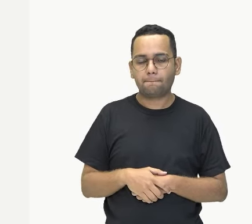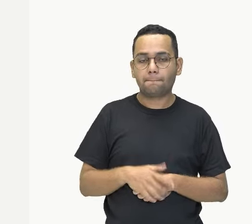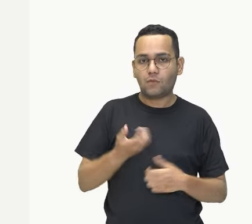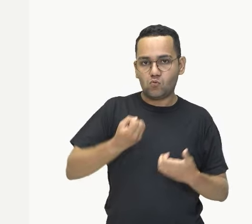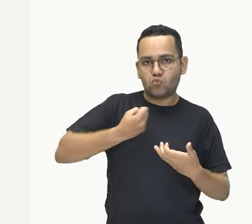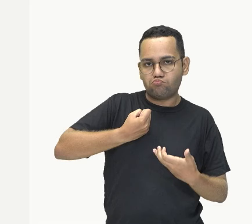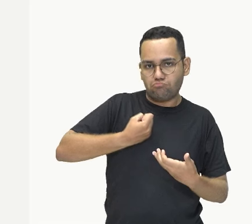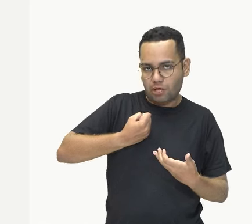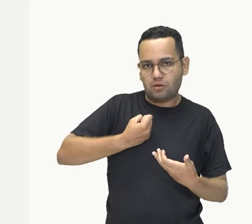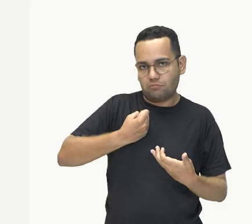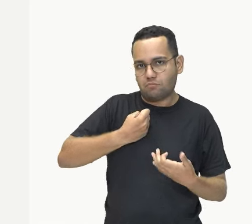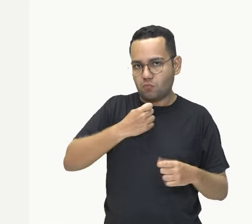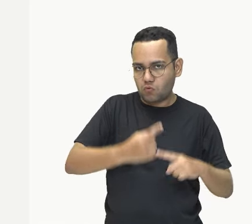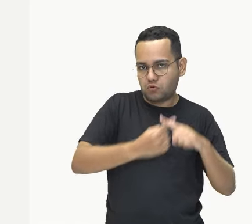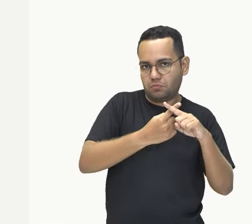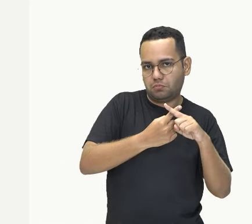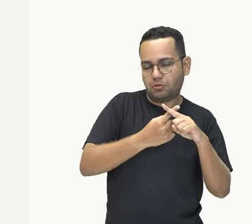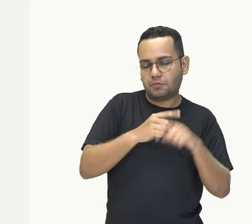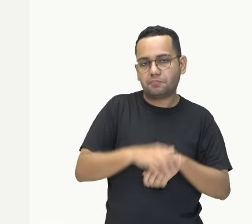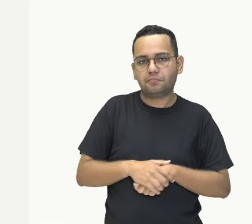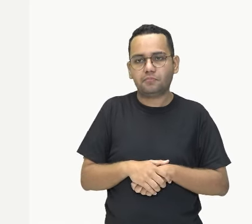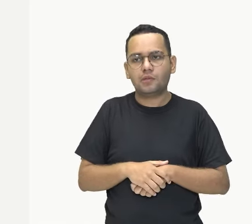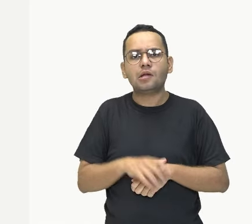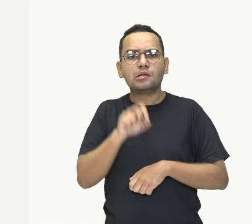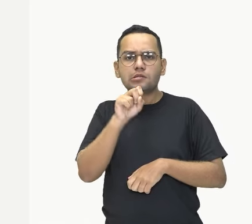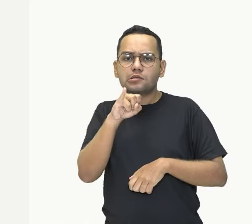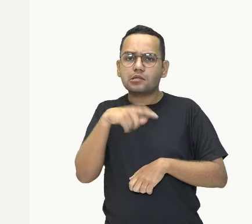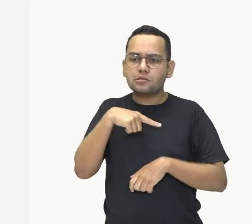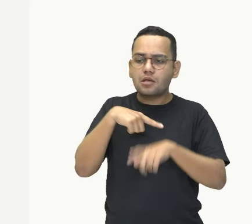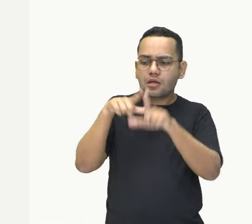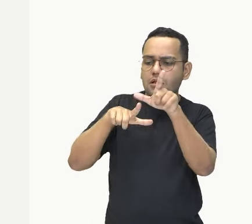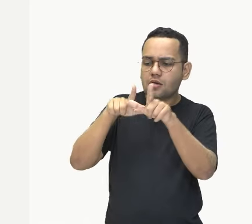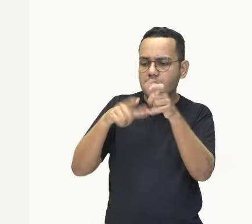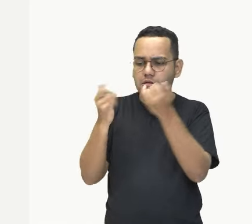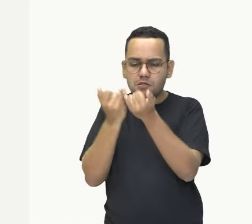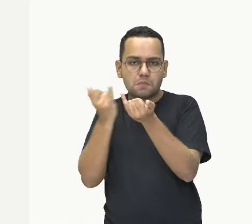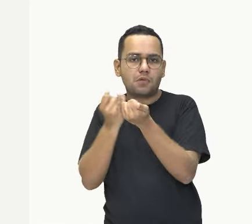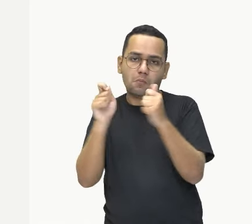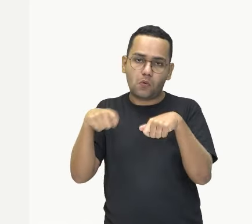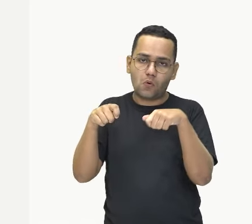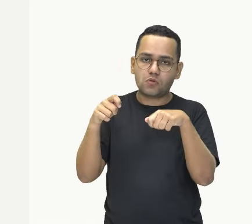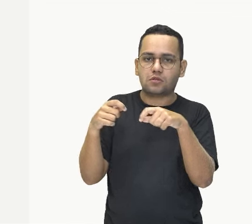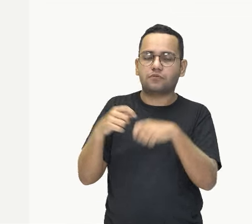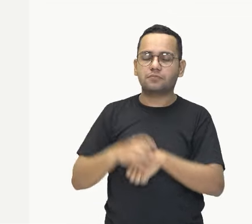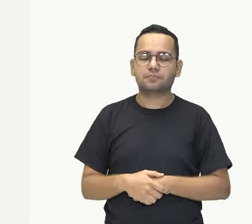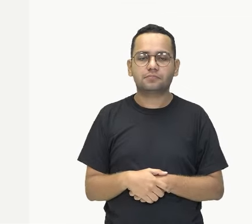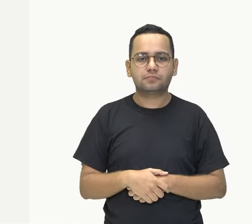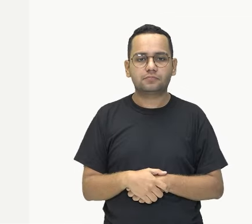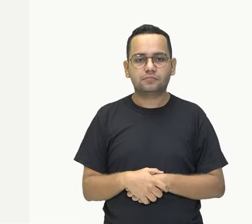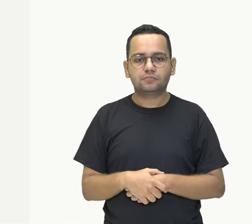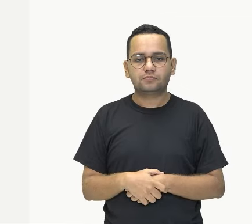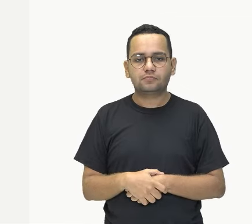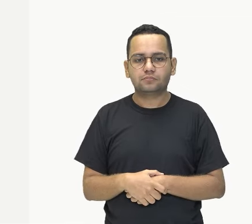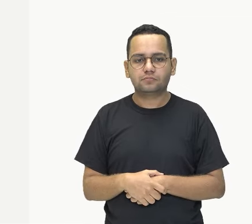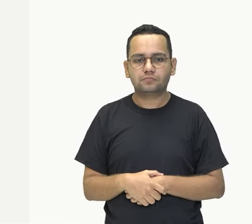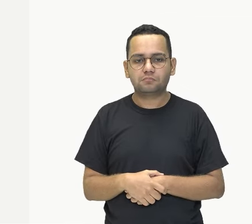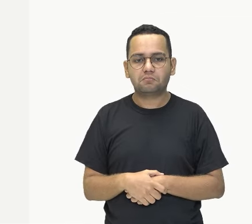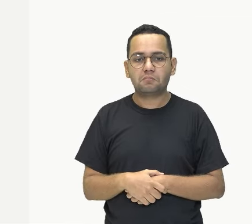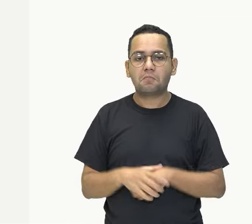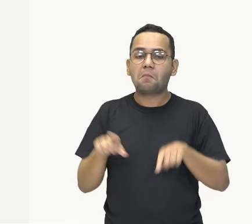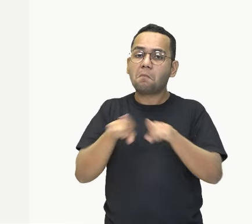coeficientes e vamos multiplicar a nossa parte literal. A parte que for com a